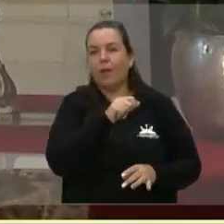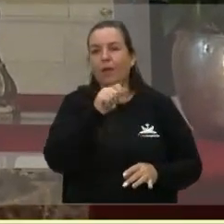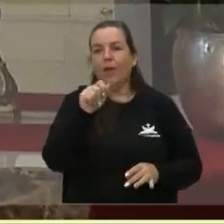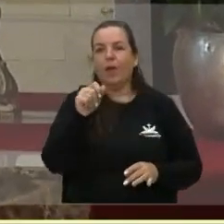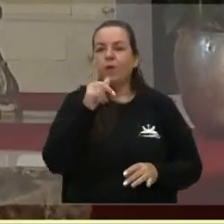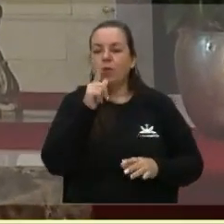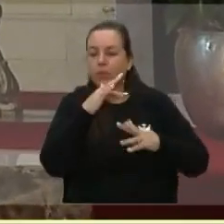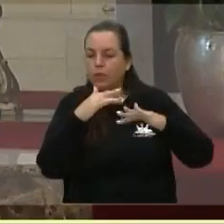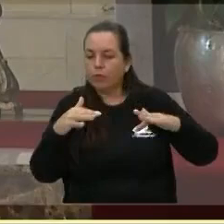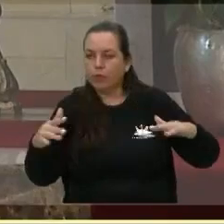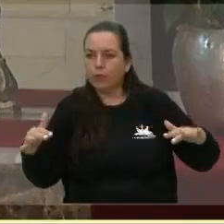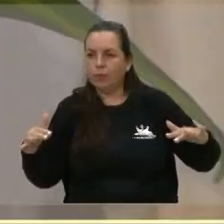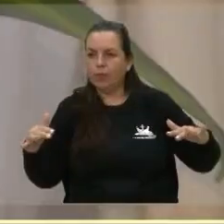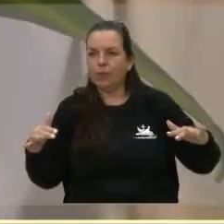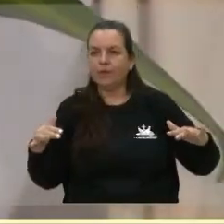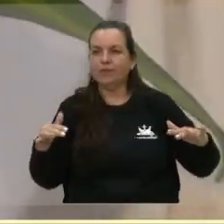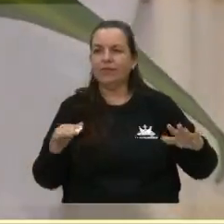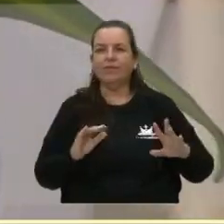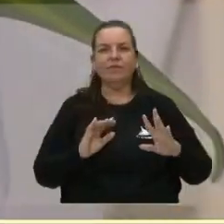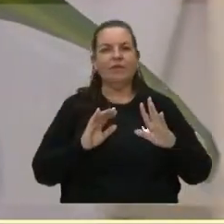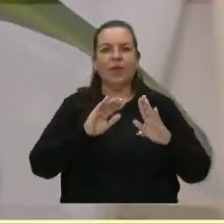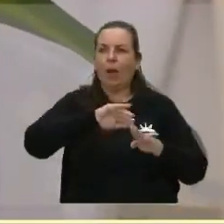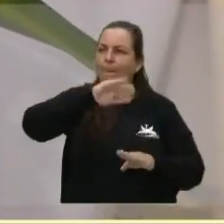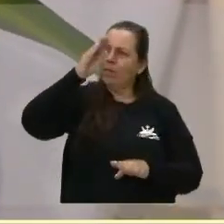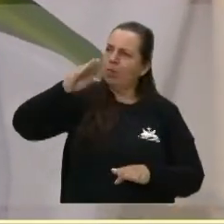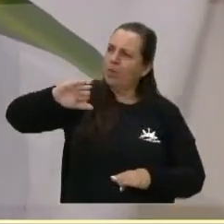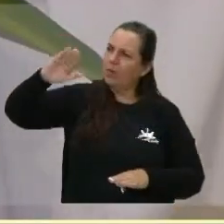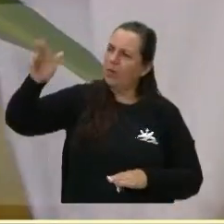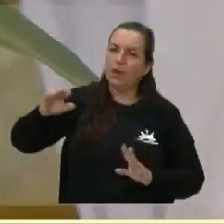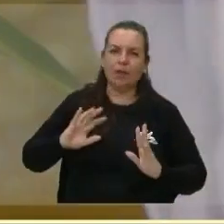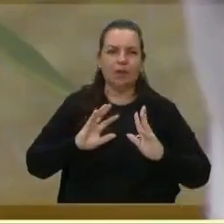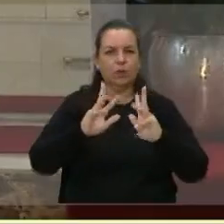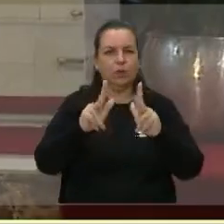rio, a uma montanha.